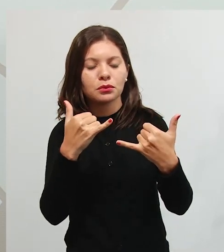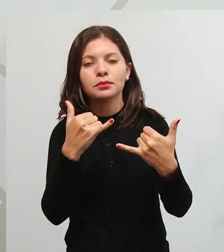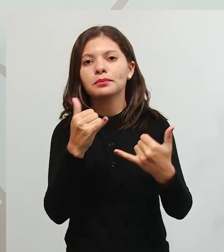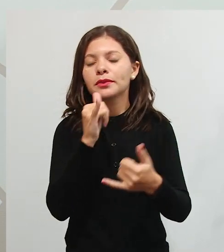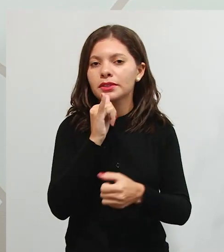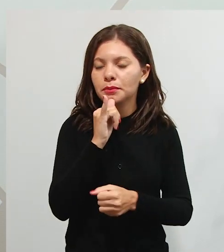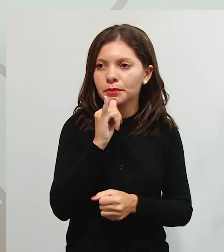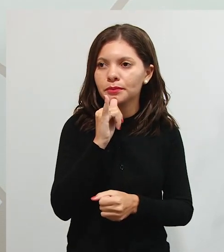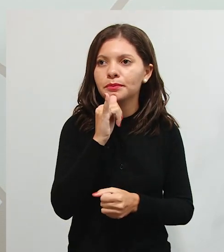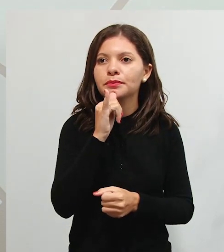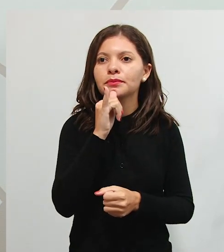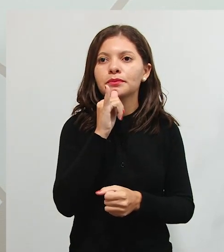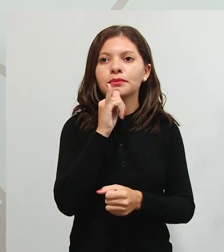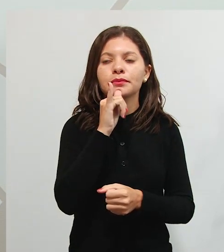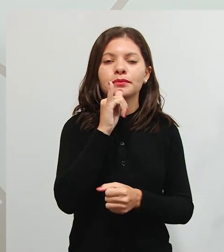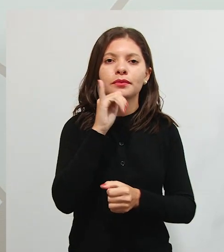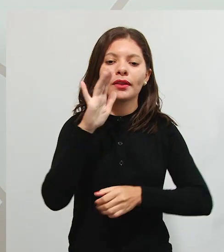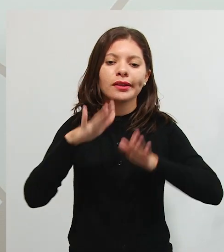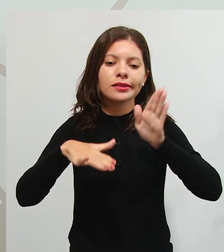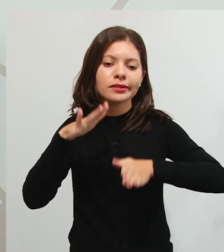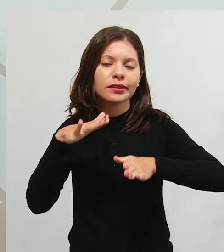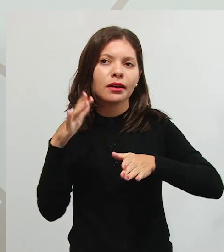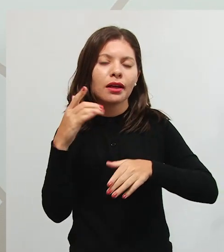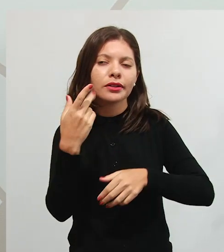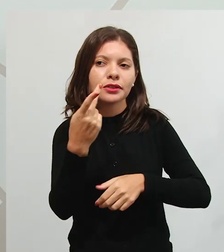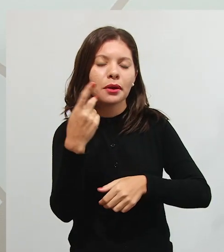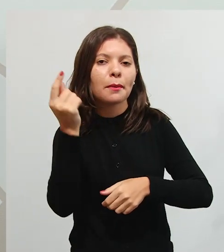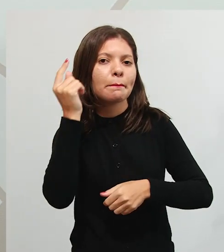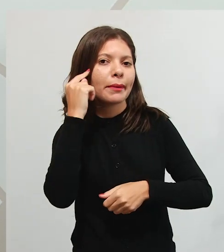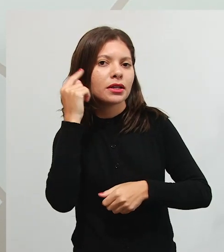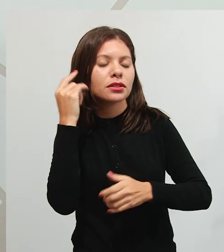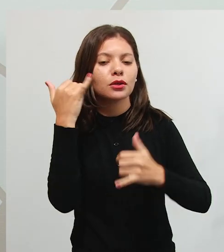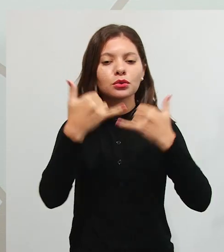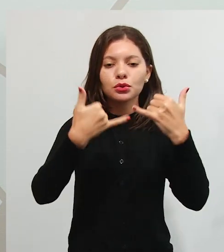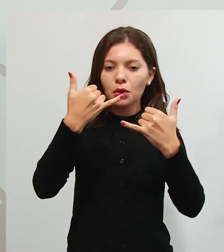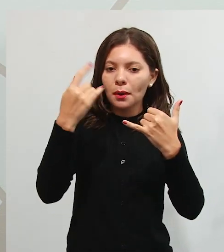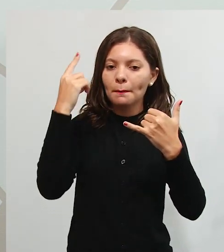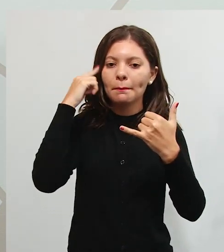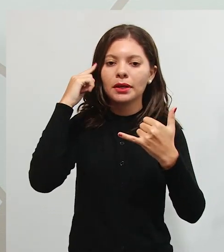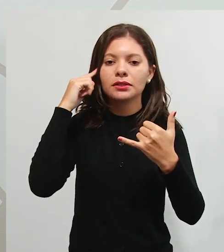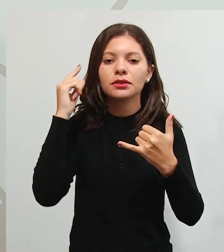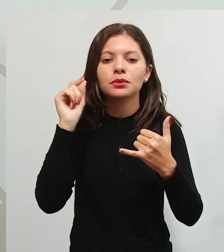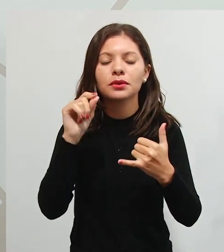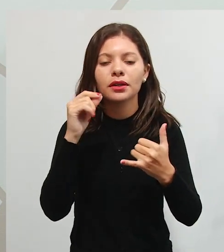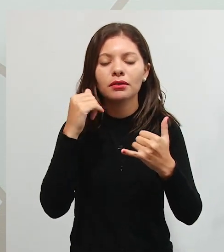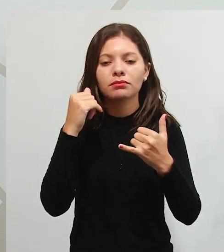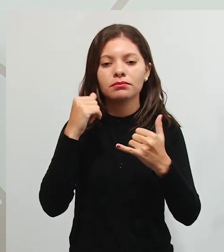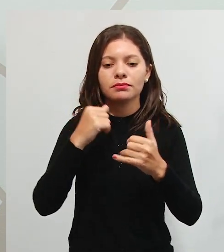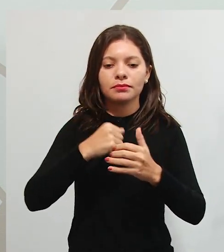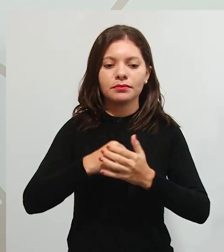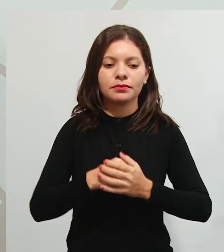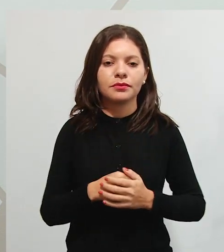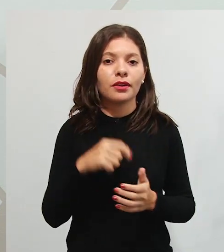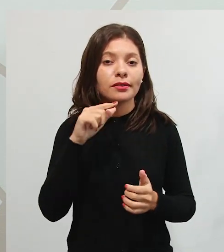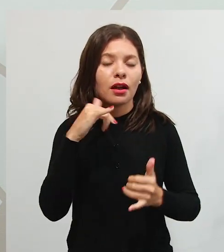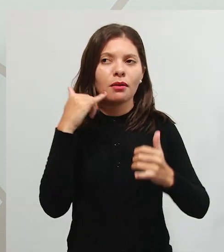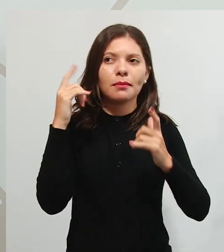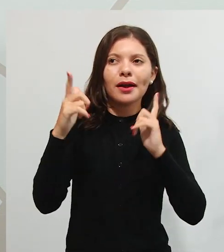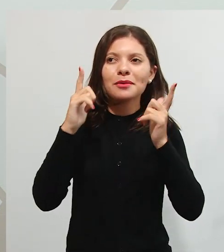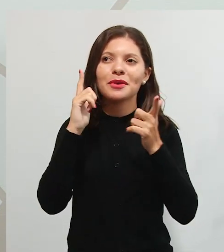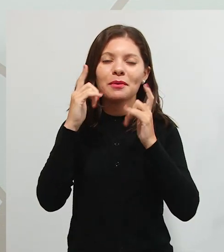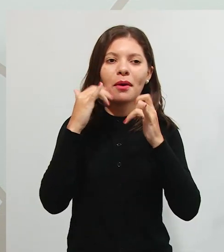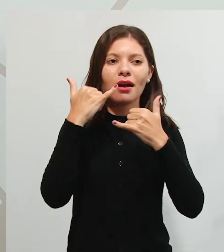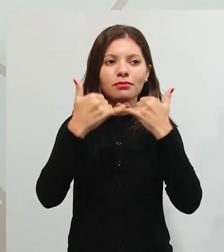por exemplo, muitas das vezes a gente, quando pensa num jogo, vai pensar algo que é lúdico, você está